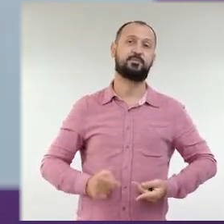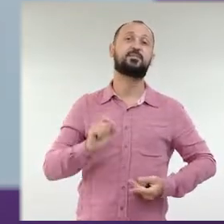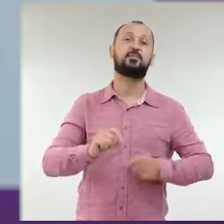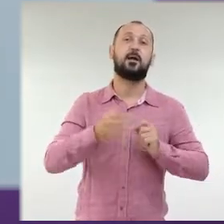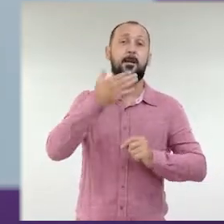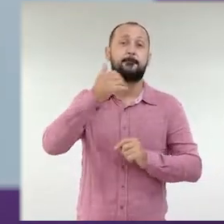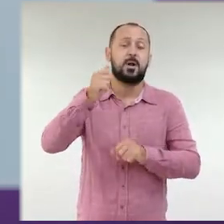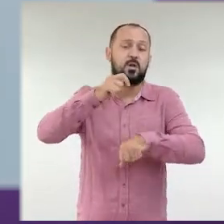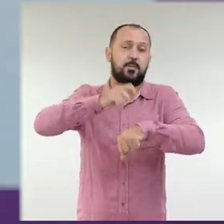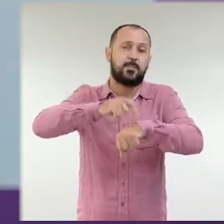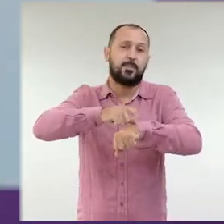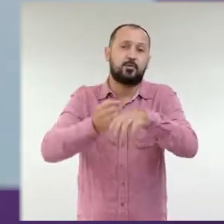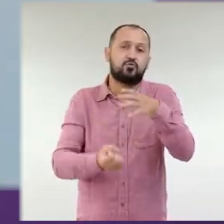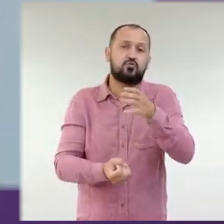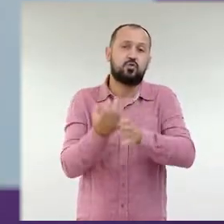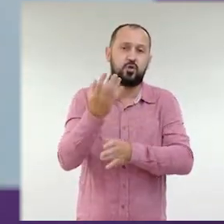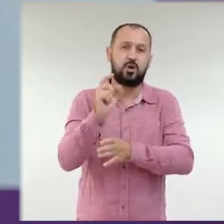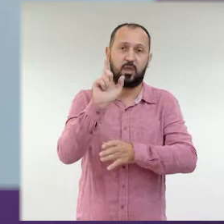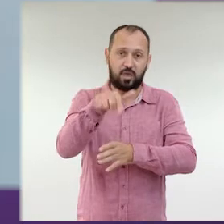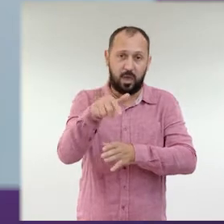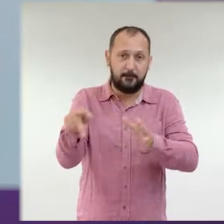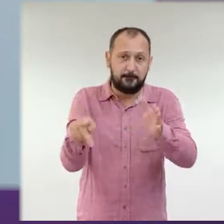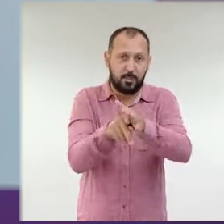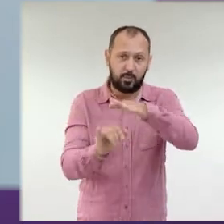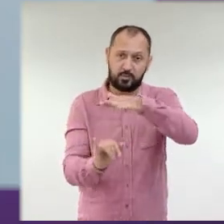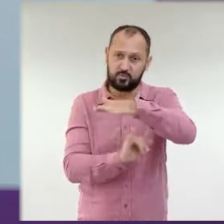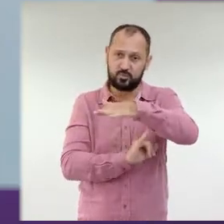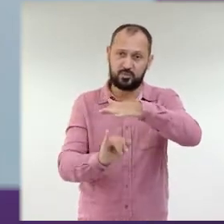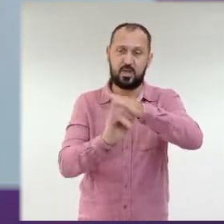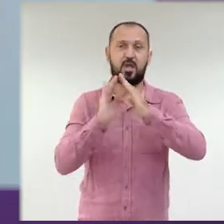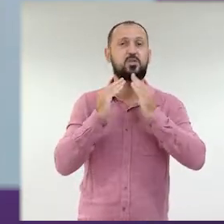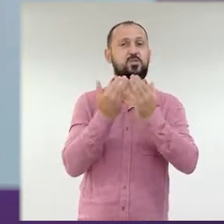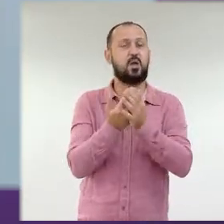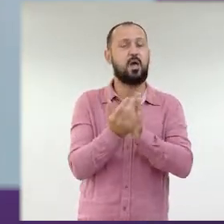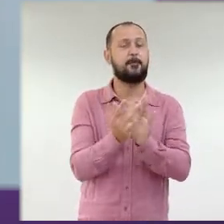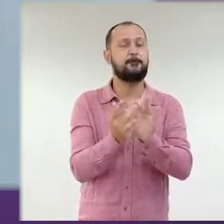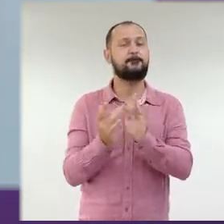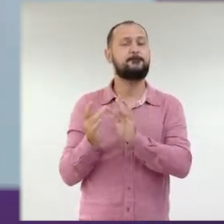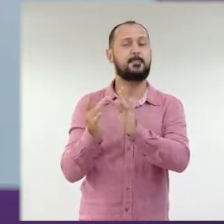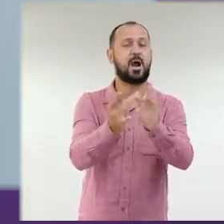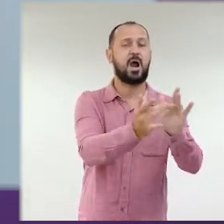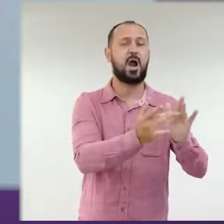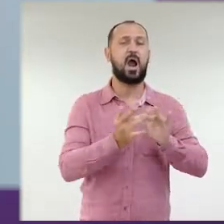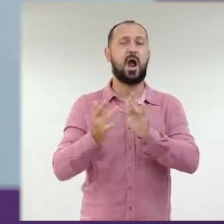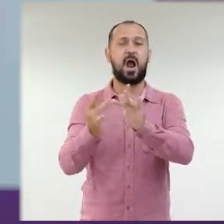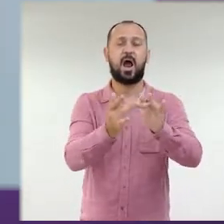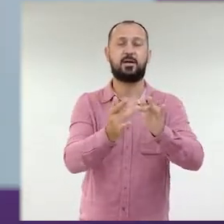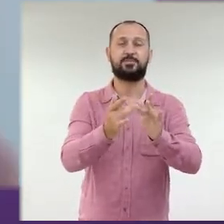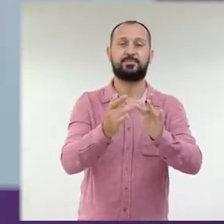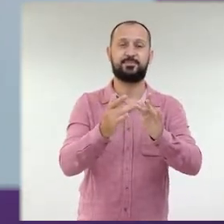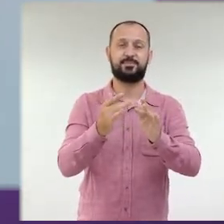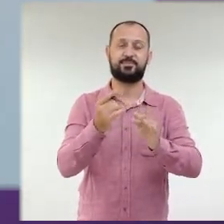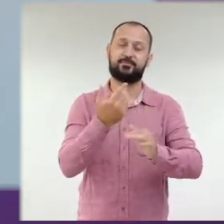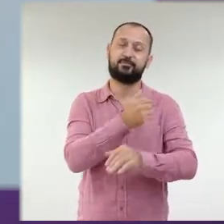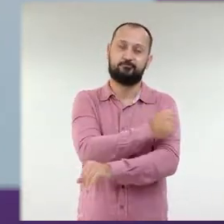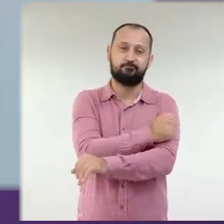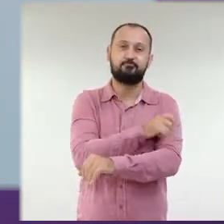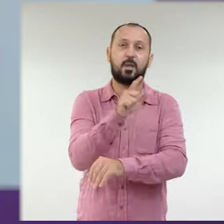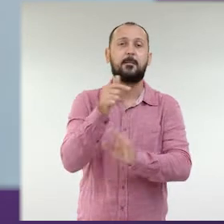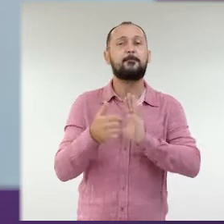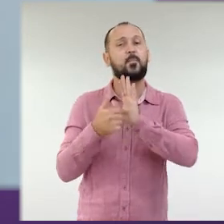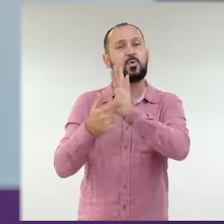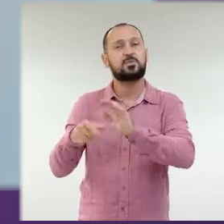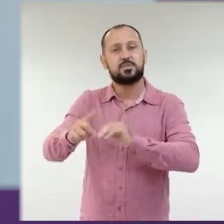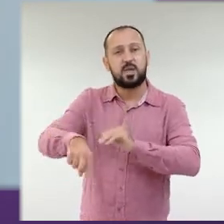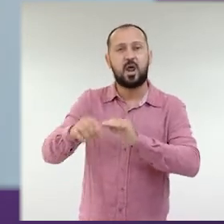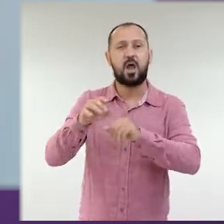que essa primeira instituição, que é a escola, que é a mais próxima desse estudante, trazer para